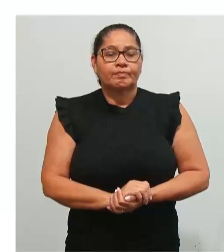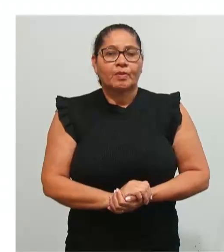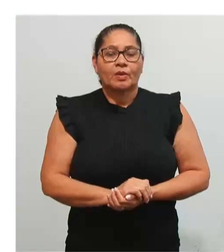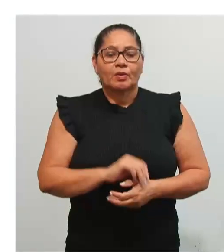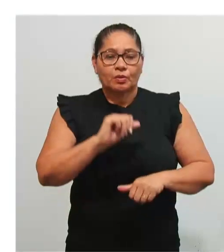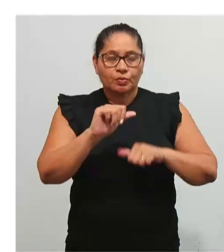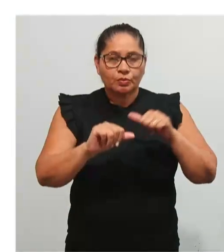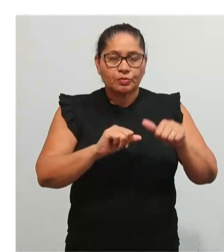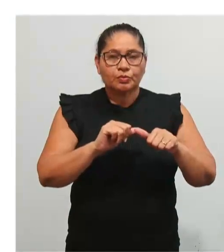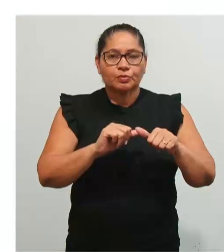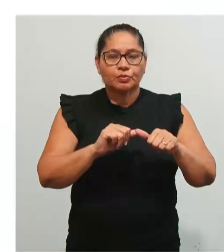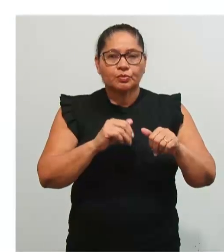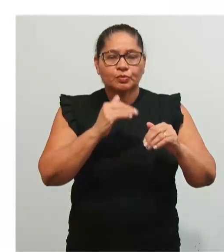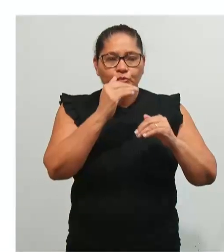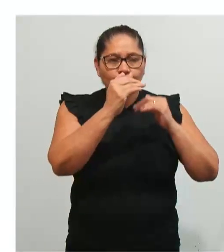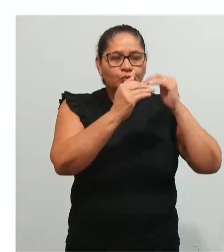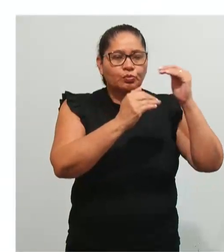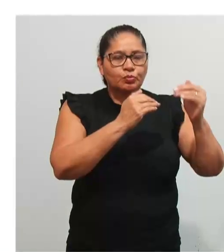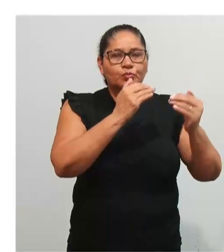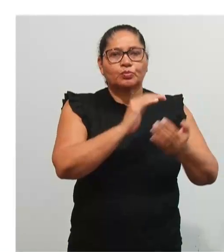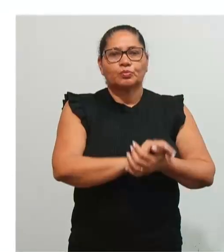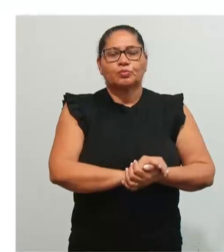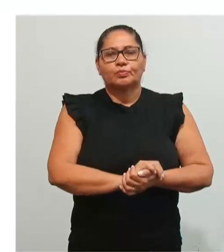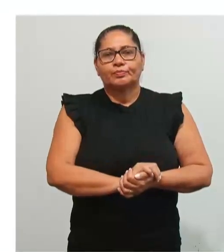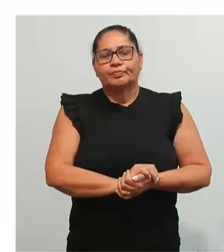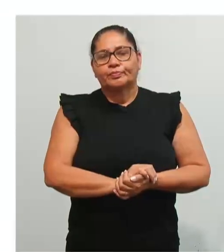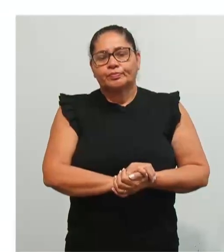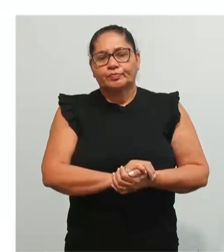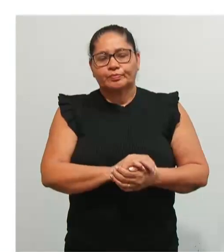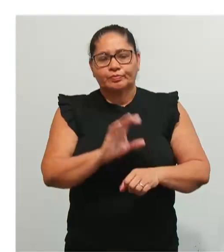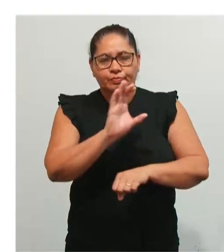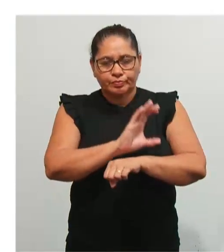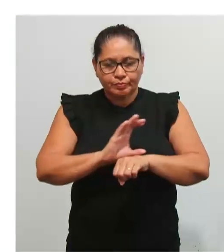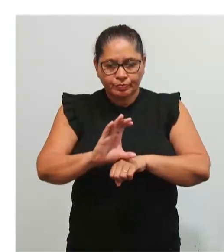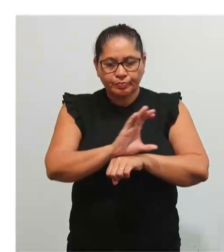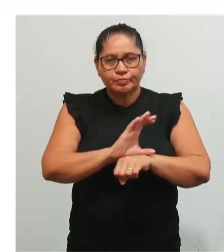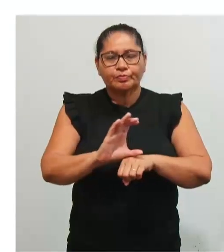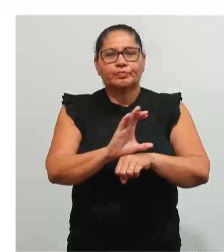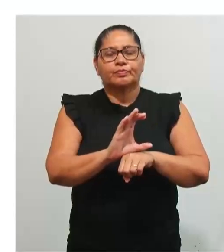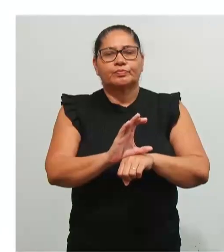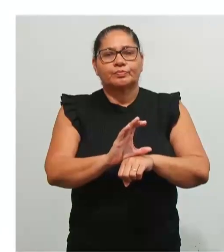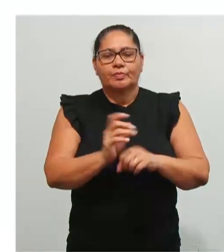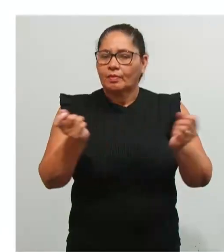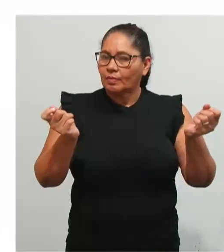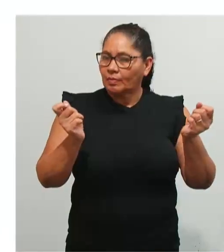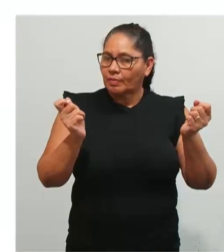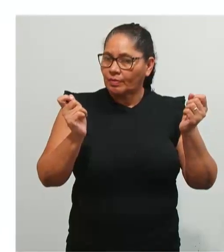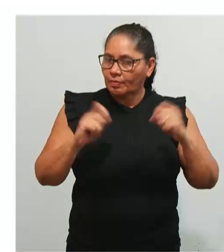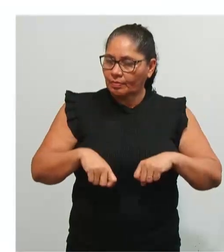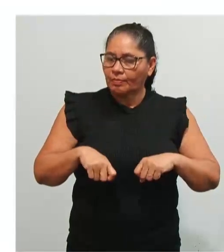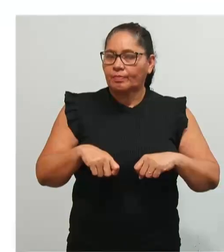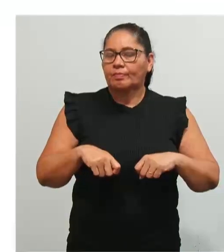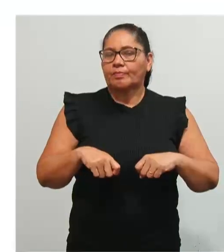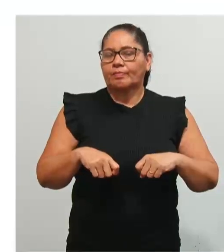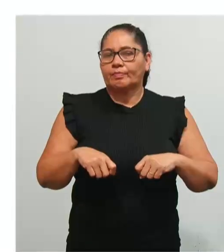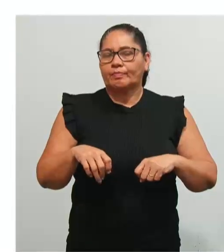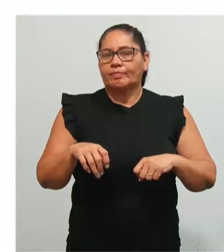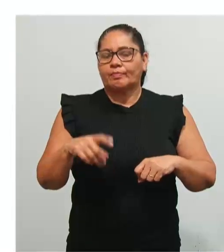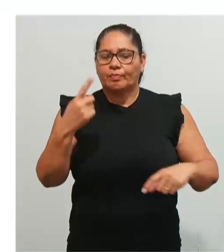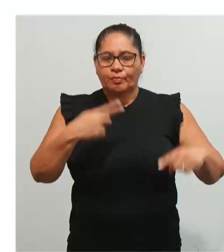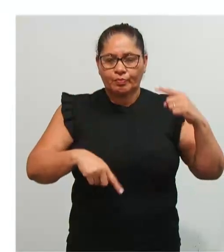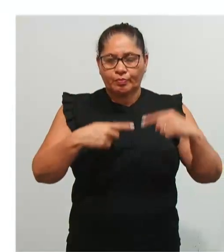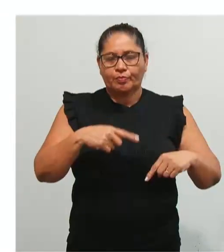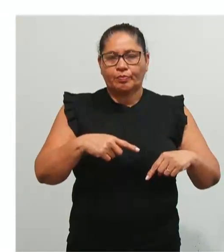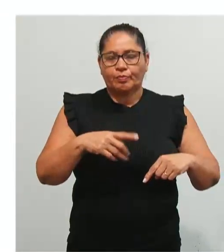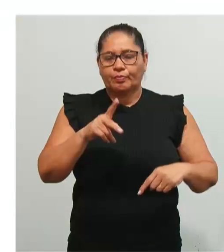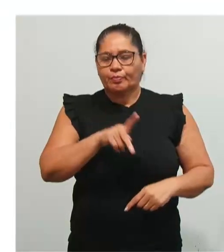Estado constrói os arranjos e acordos institucionais necessários à implementação das políticas